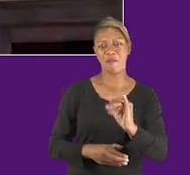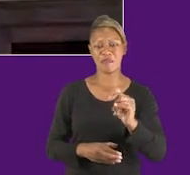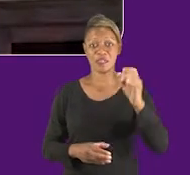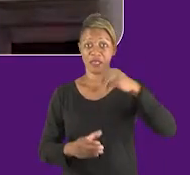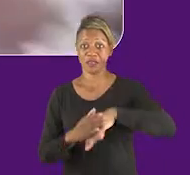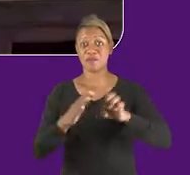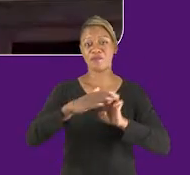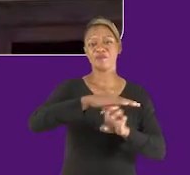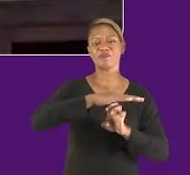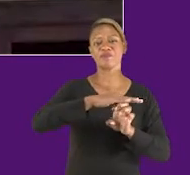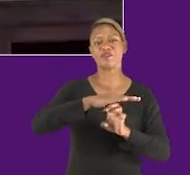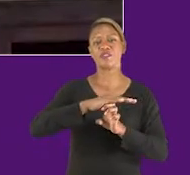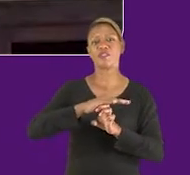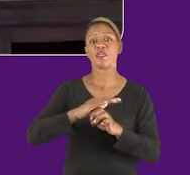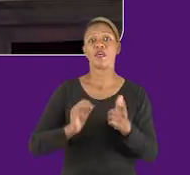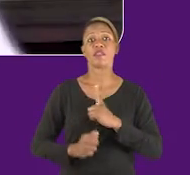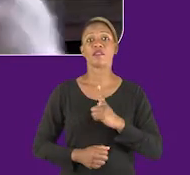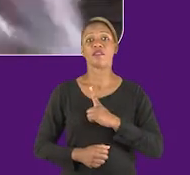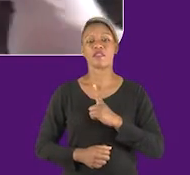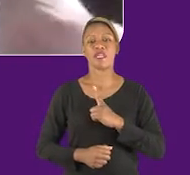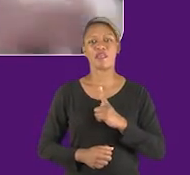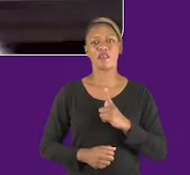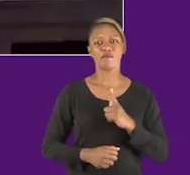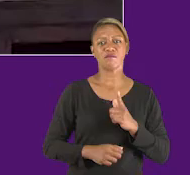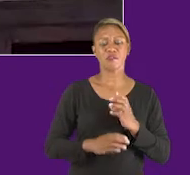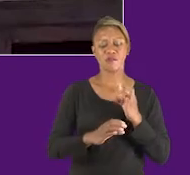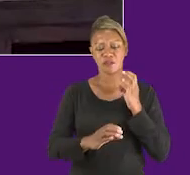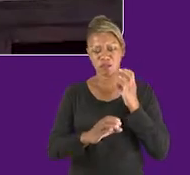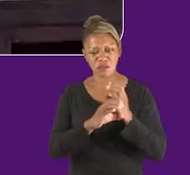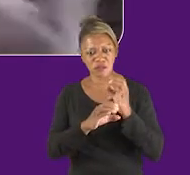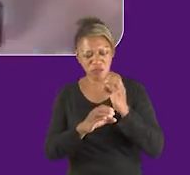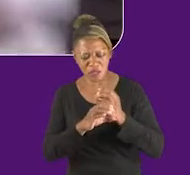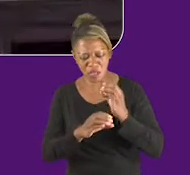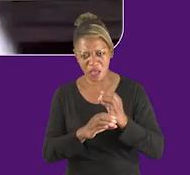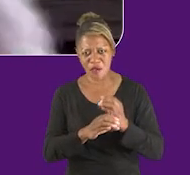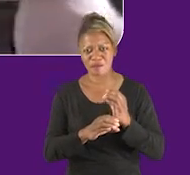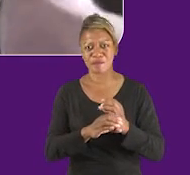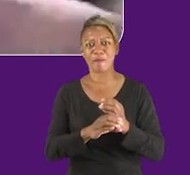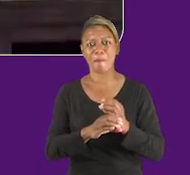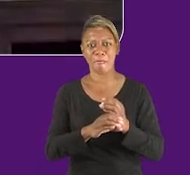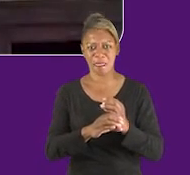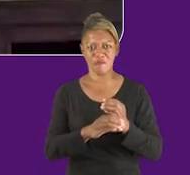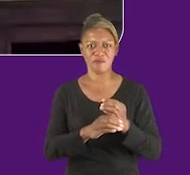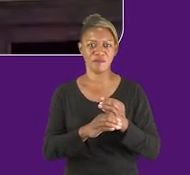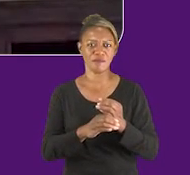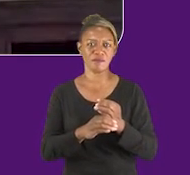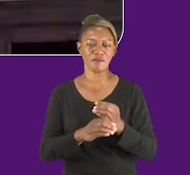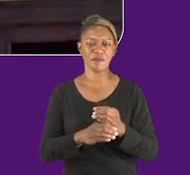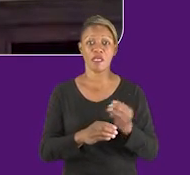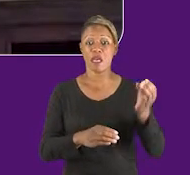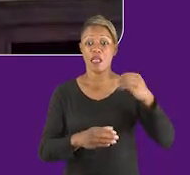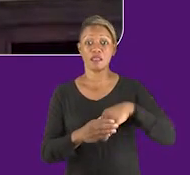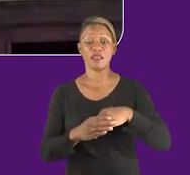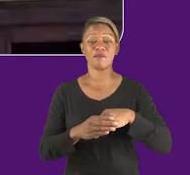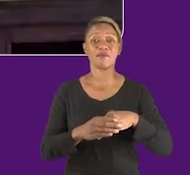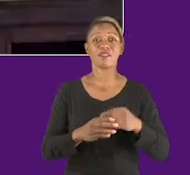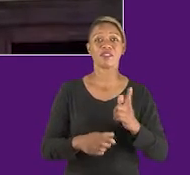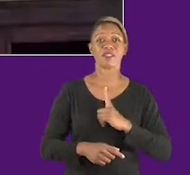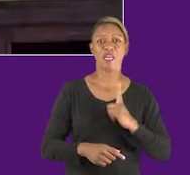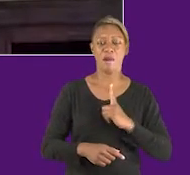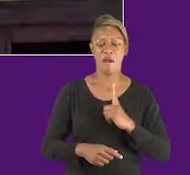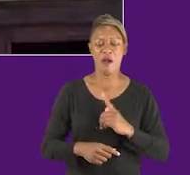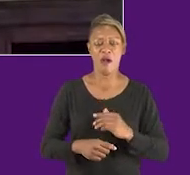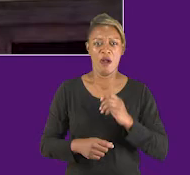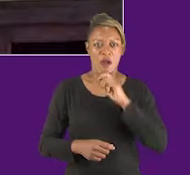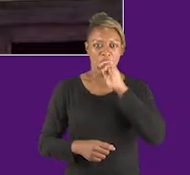nossa estrutura de design quer dizer nós temos um laboratório não é um centro de excelência dentro da companhia mas nós temos